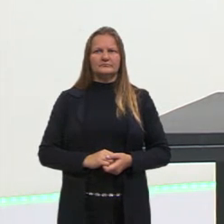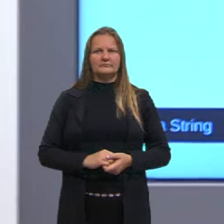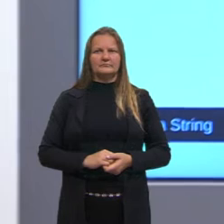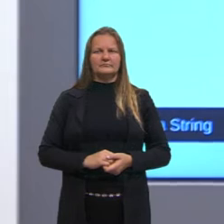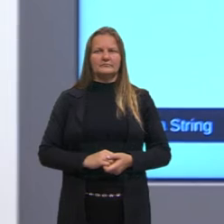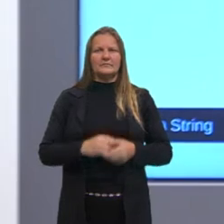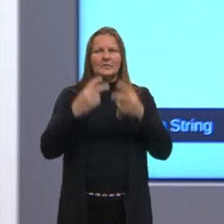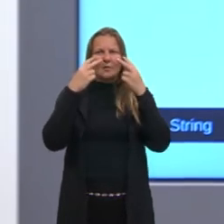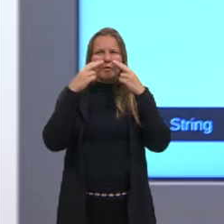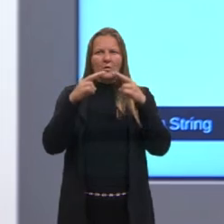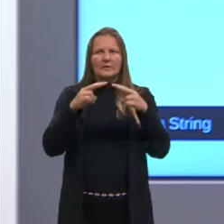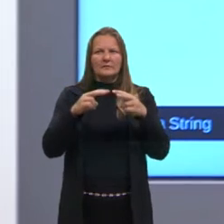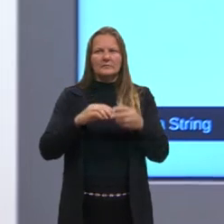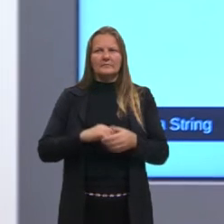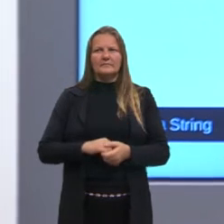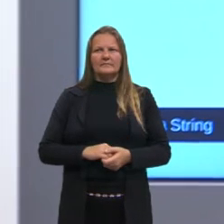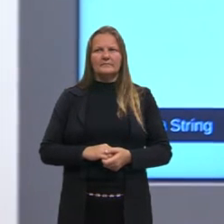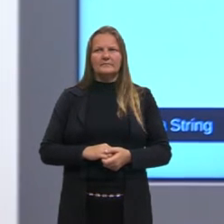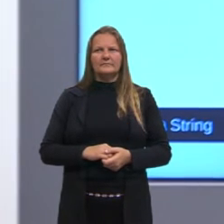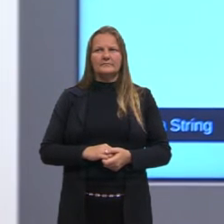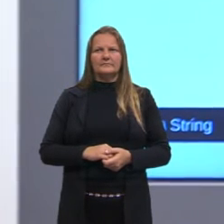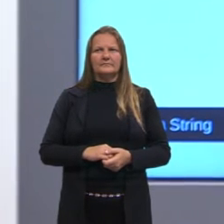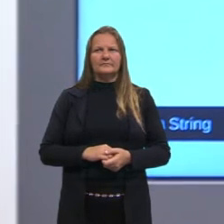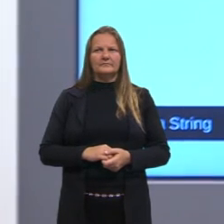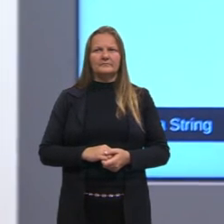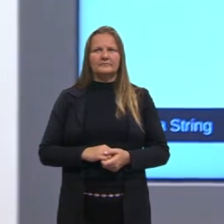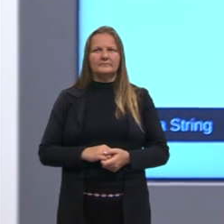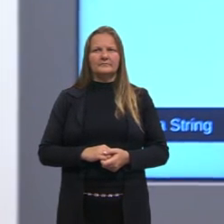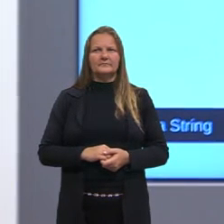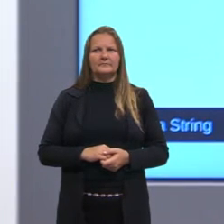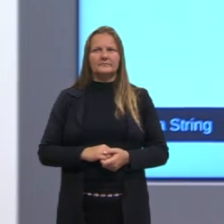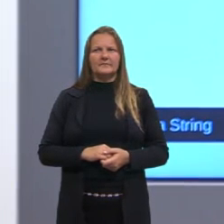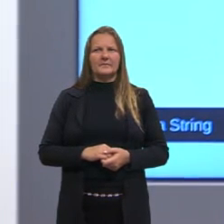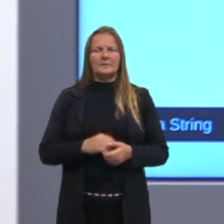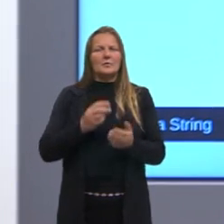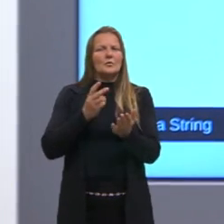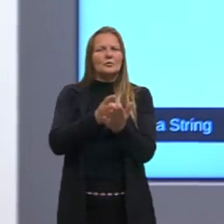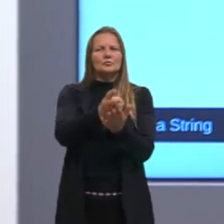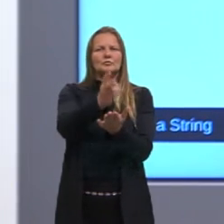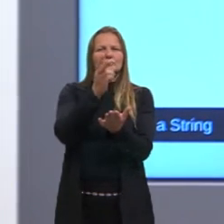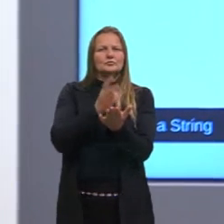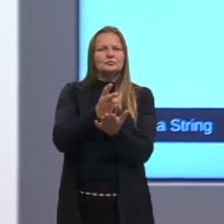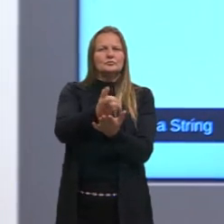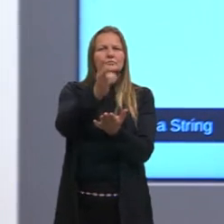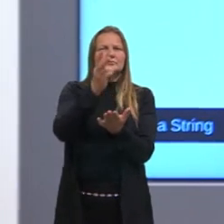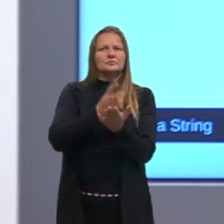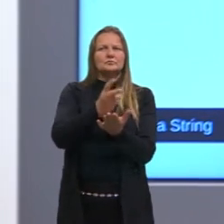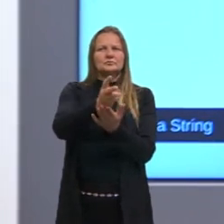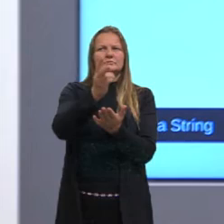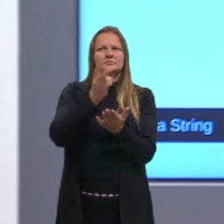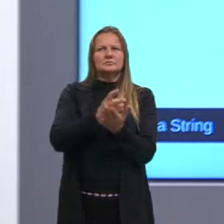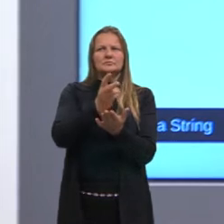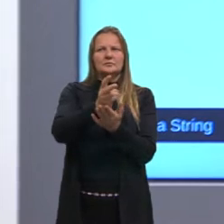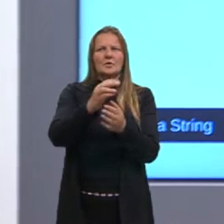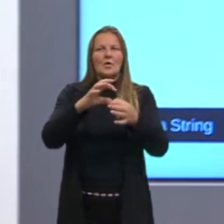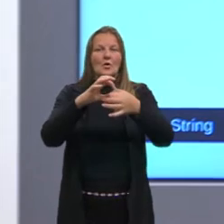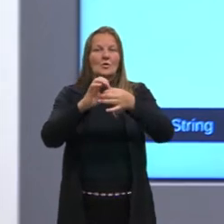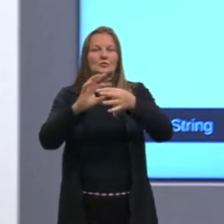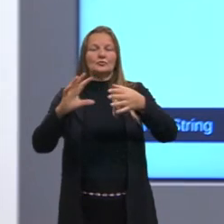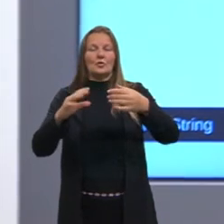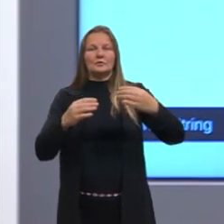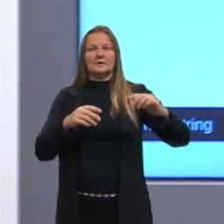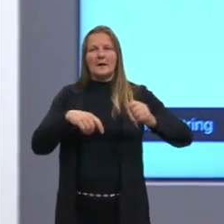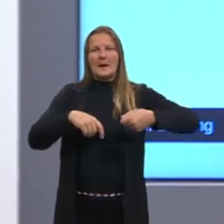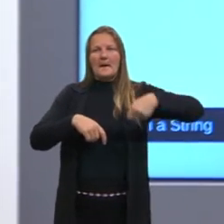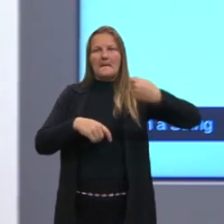Olha, vejam se a onda também a gente pode trocar, né? A gente pode colocar ela como infinita, a gente pode colocar ela solta aqui, ó, pra gente ver como é que ela